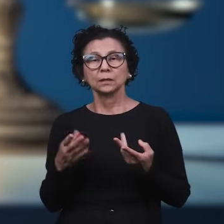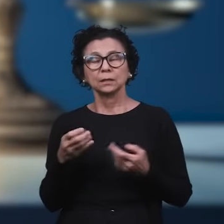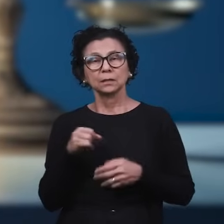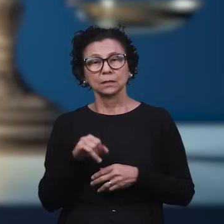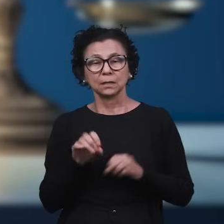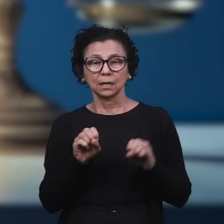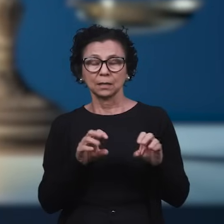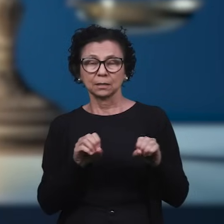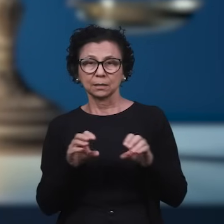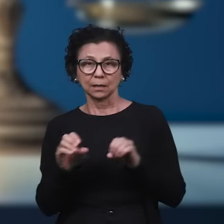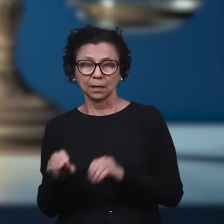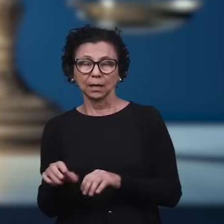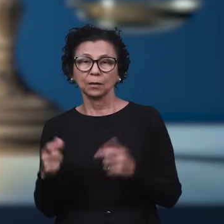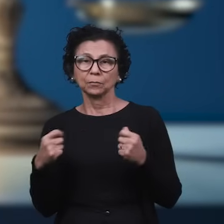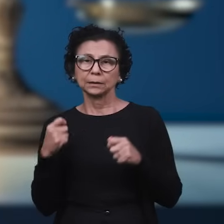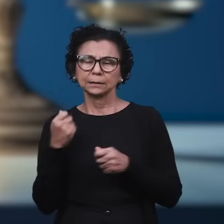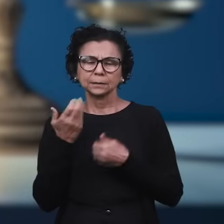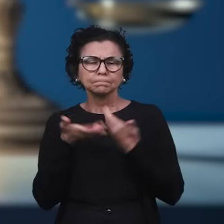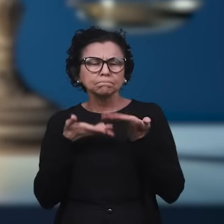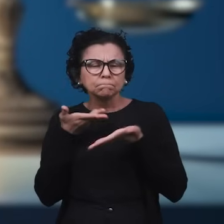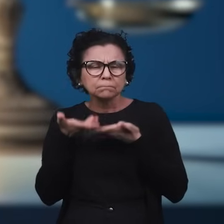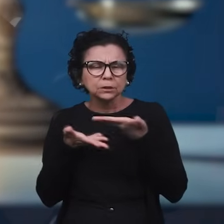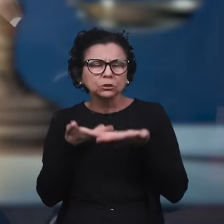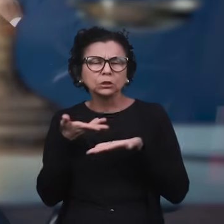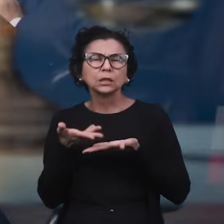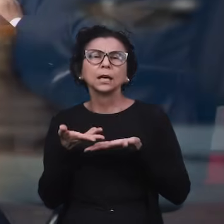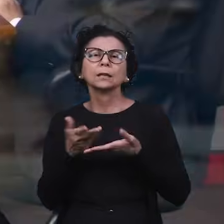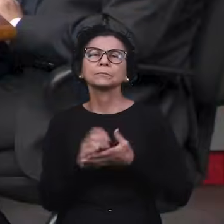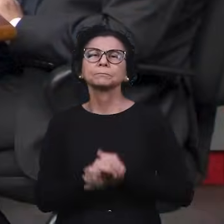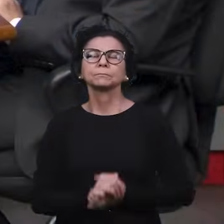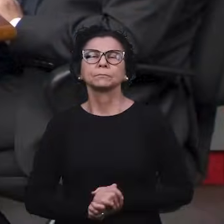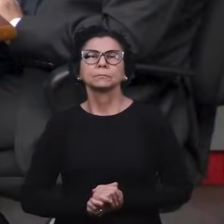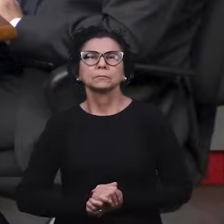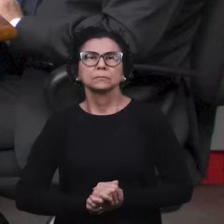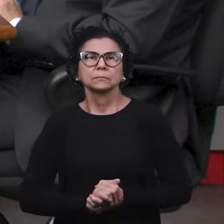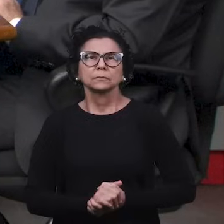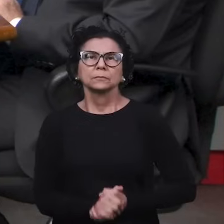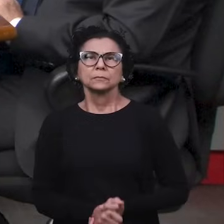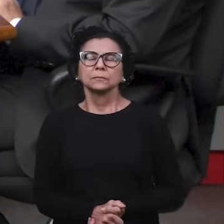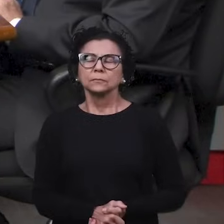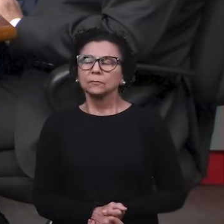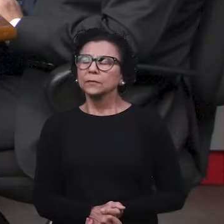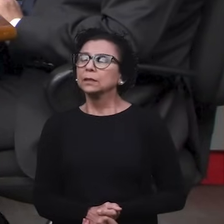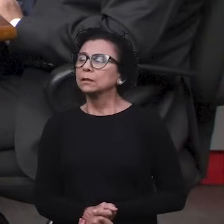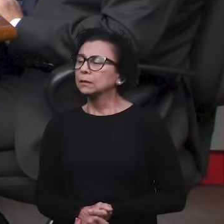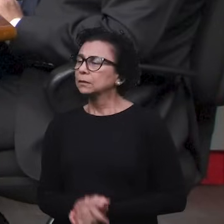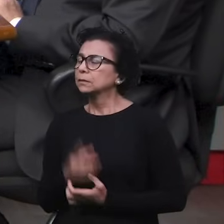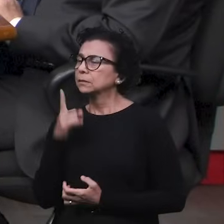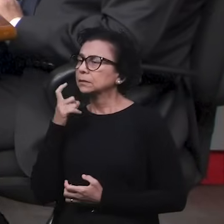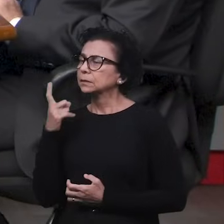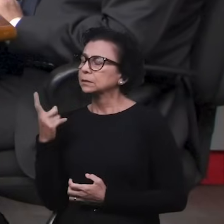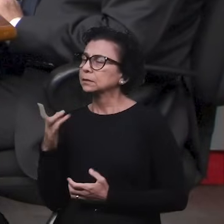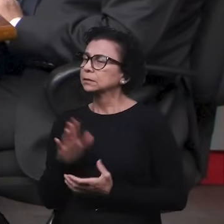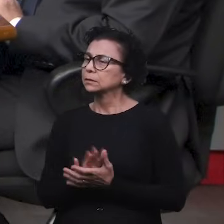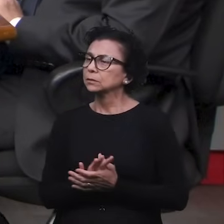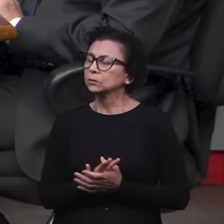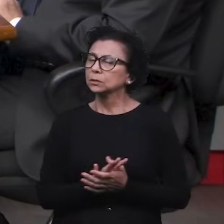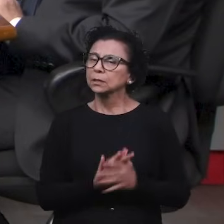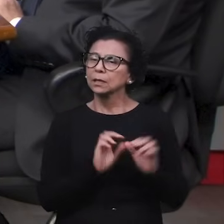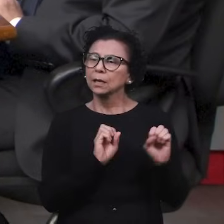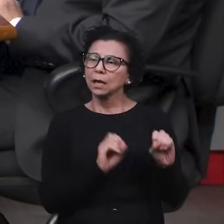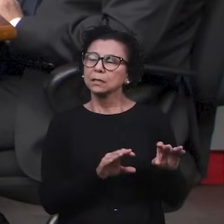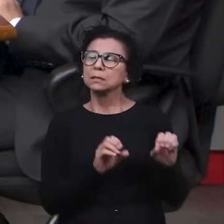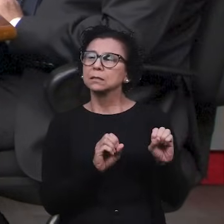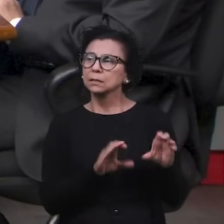ao ensino. Muito bom isso, né? Porque ministrar é ligado ao ministério, né? O pastor, né? Mas a questão de